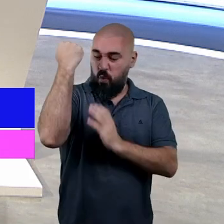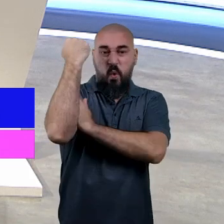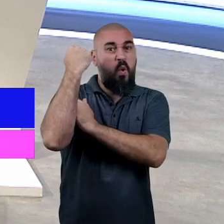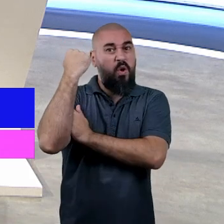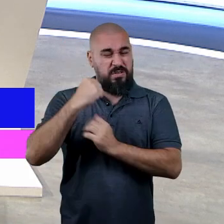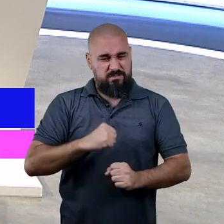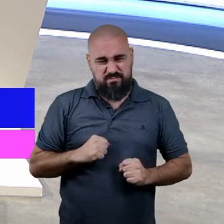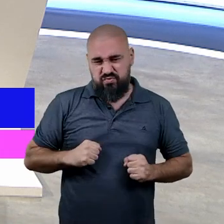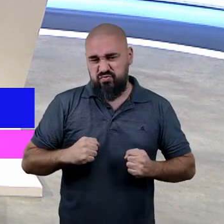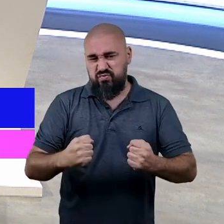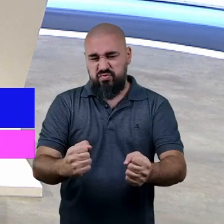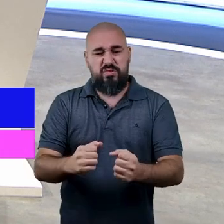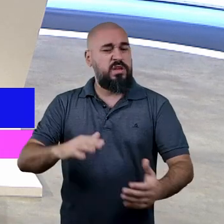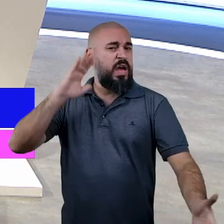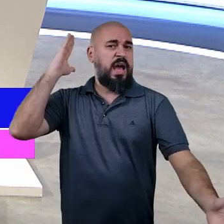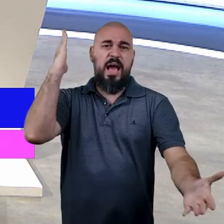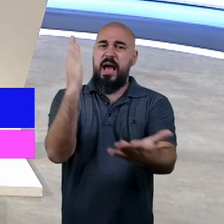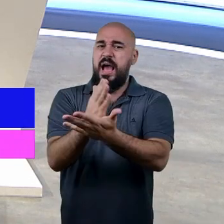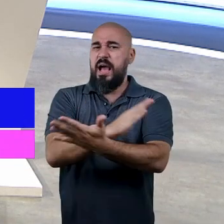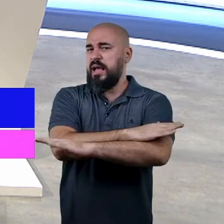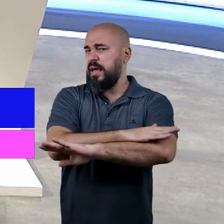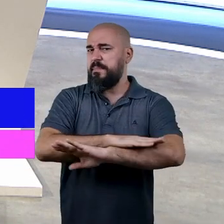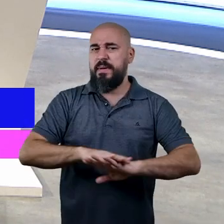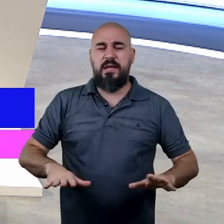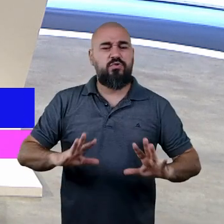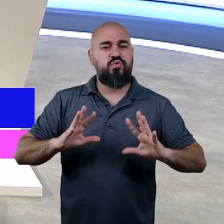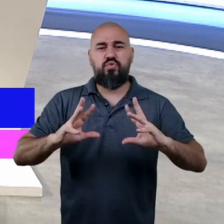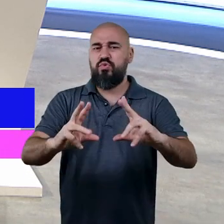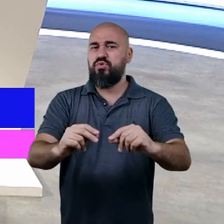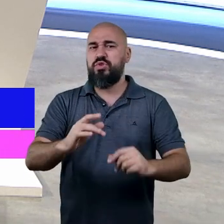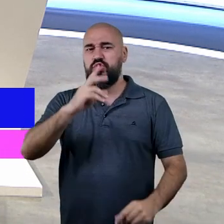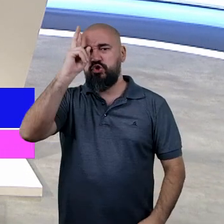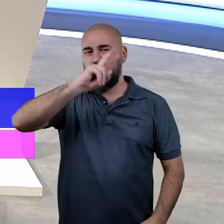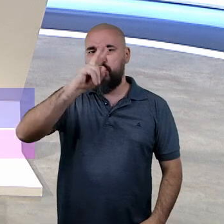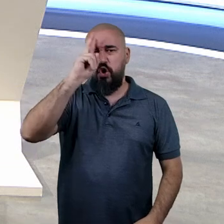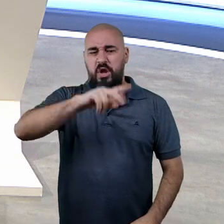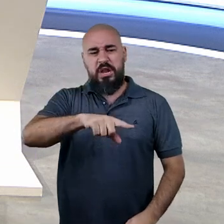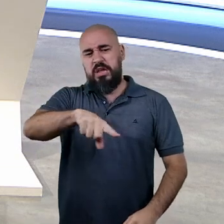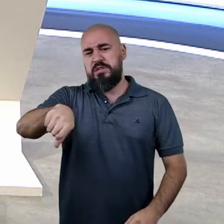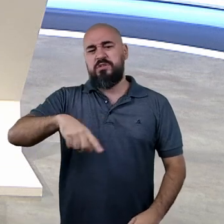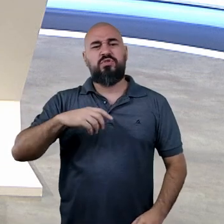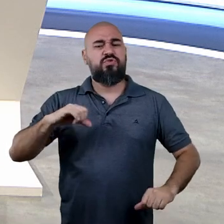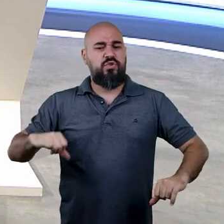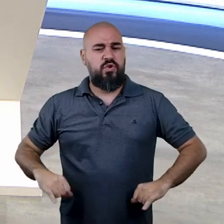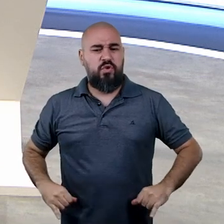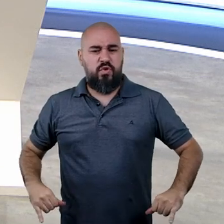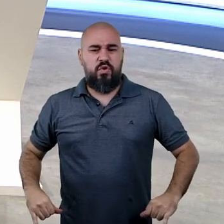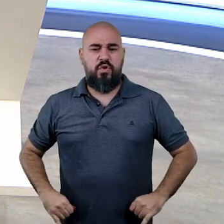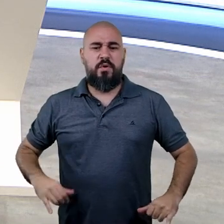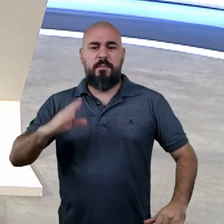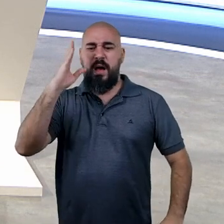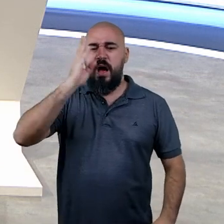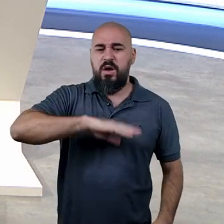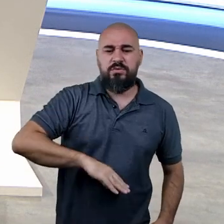ponto final em toda a história de dor, de maldade e de tragédia que existe em nosso